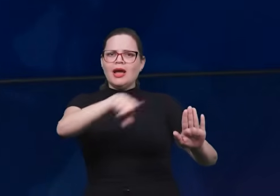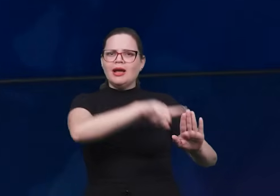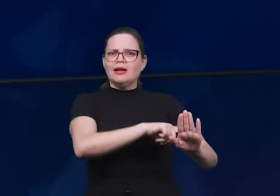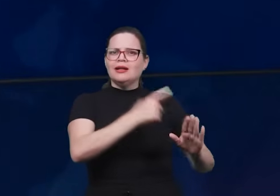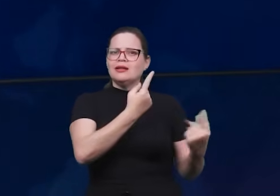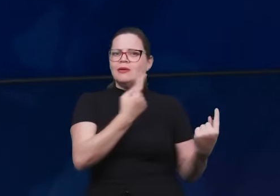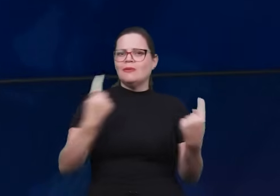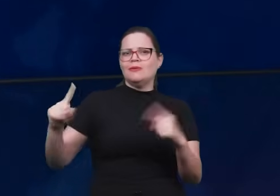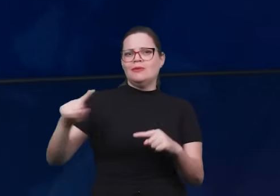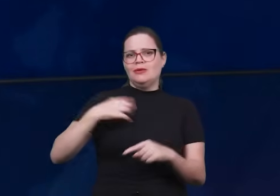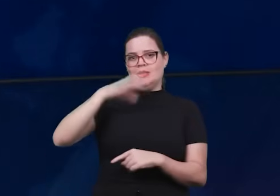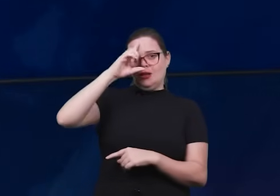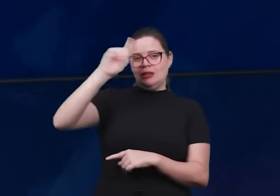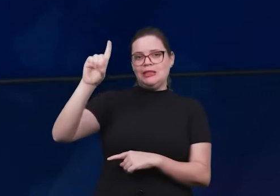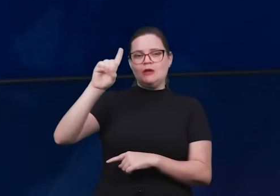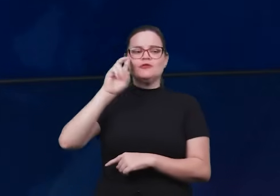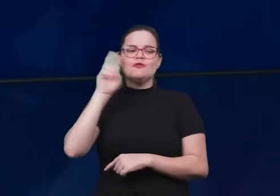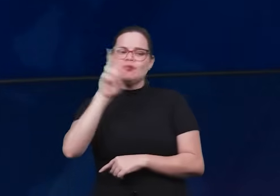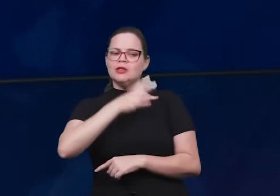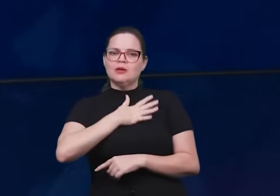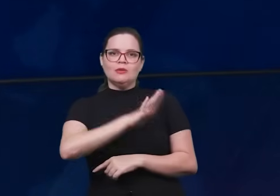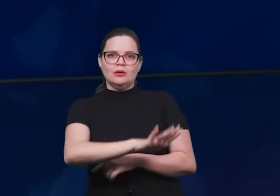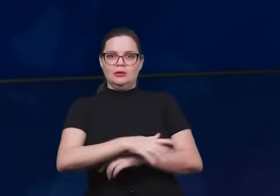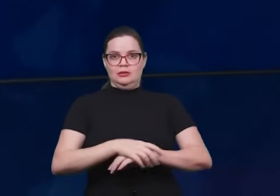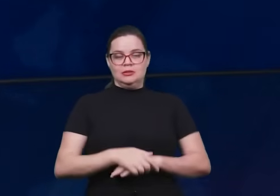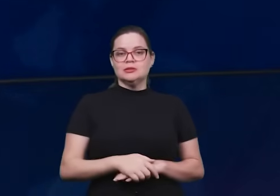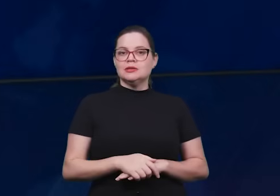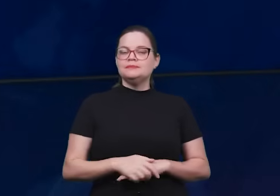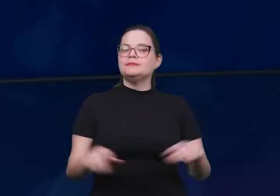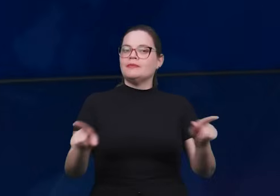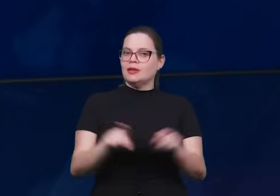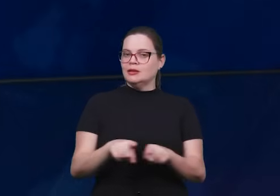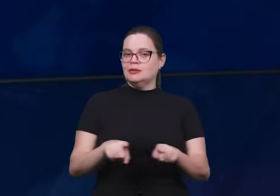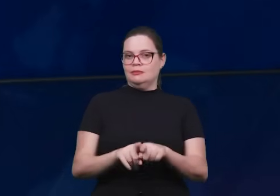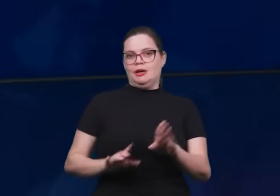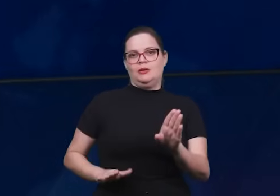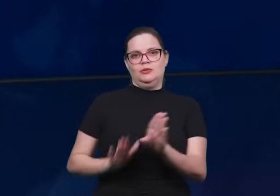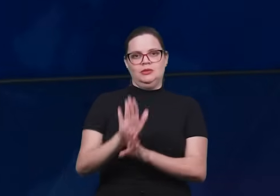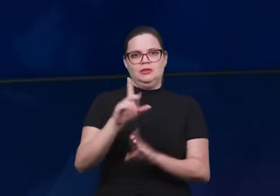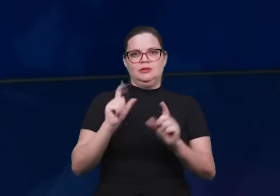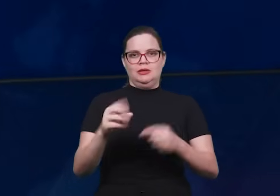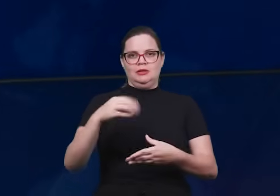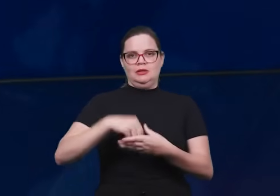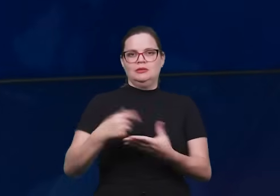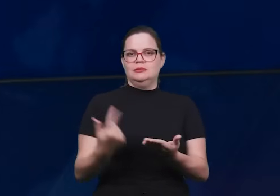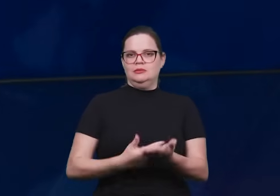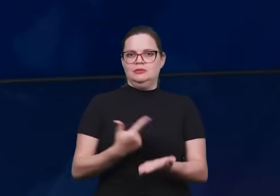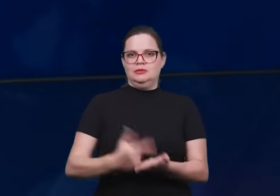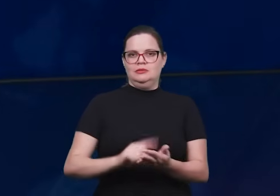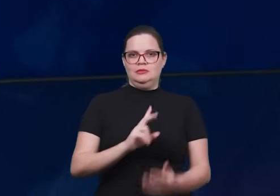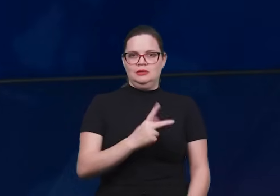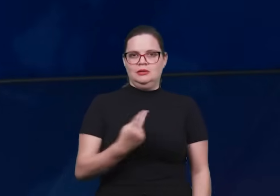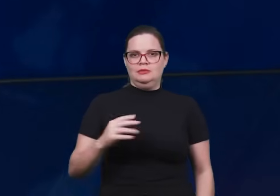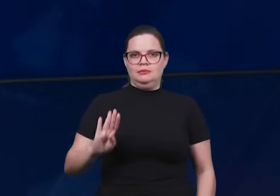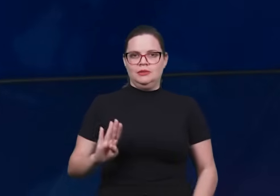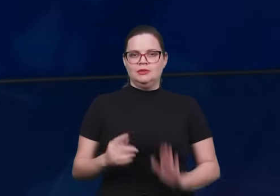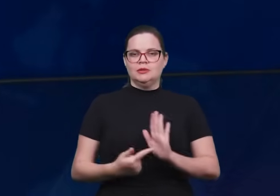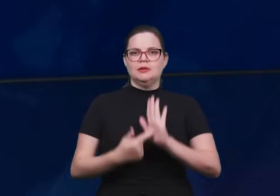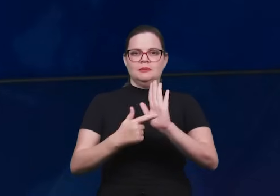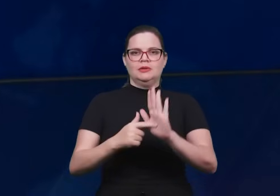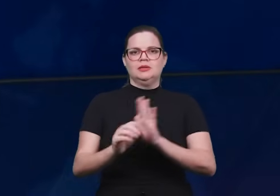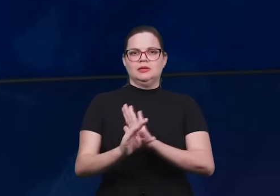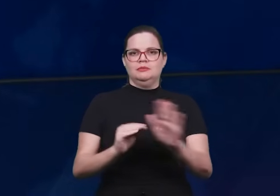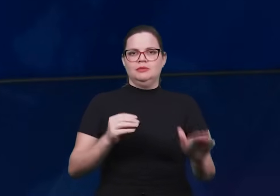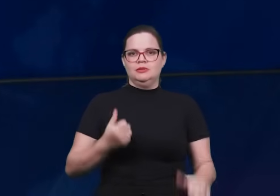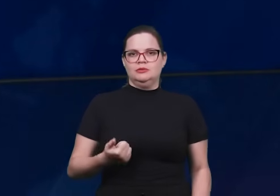desagrada ao Senhor. Nesse mesmo sentido, recomenda ainda na carta aos Hebreus, a Bíblia